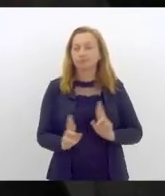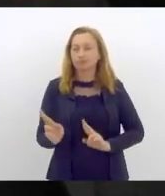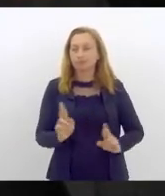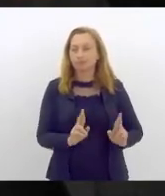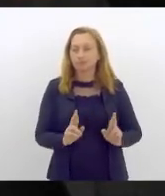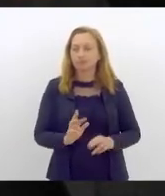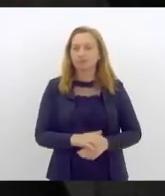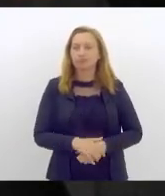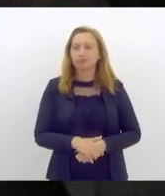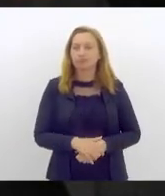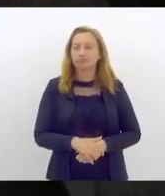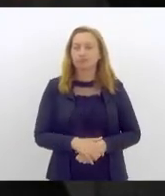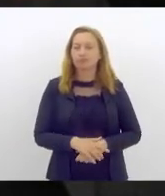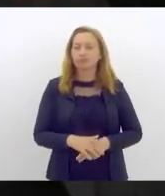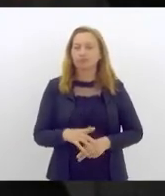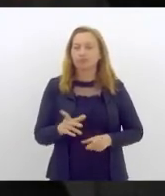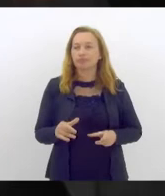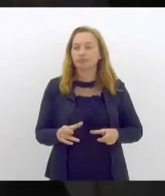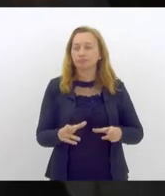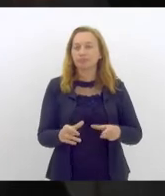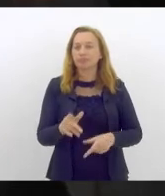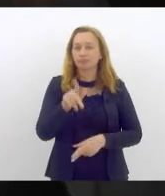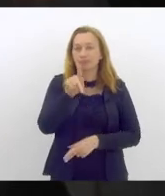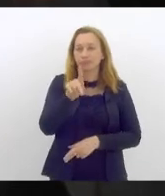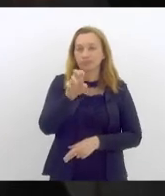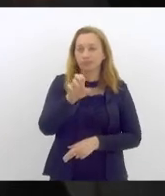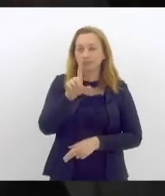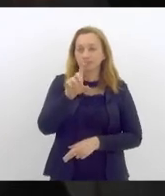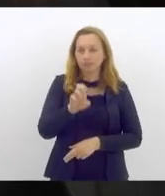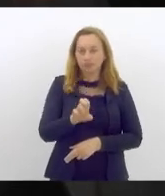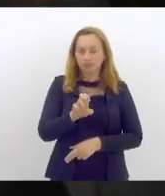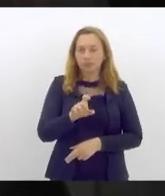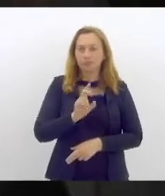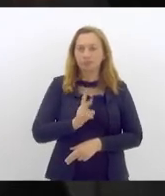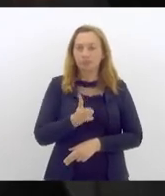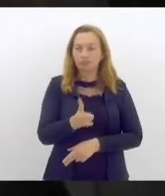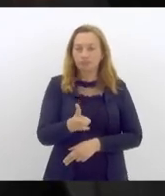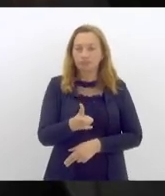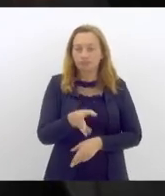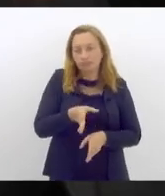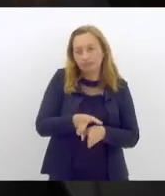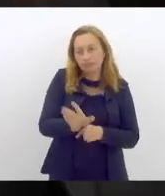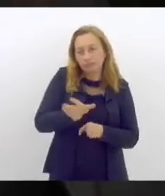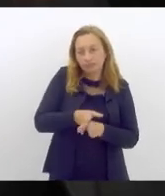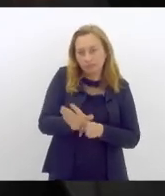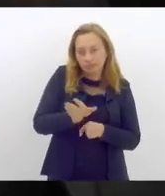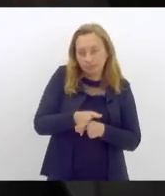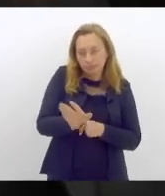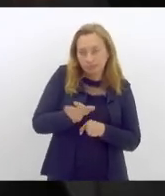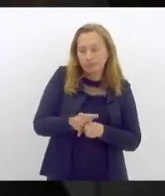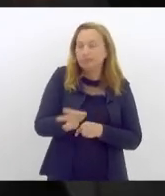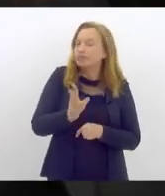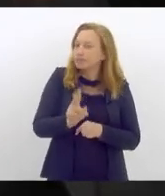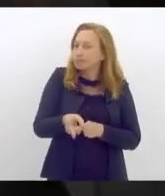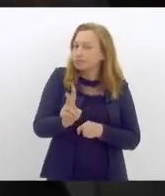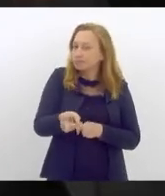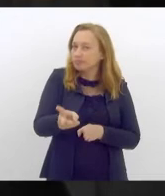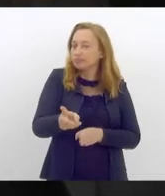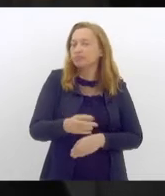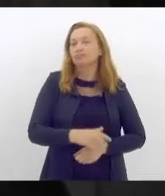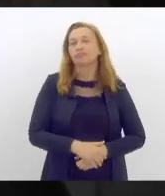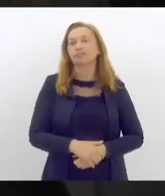ao câncer de pele tem sempre recomendação sempre recomendação